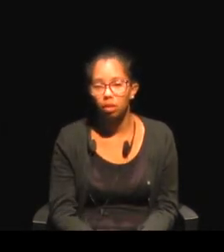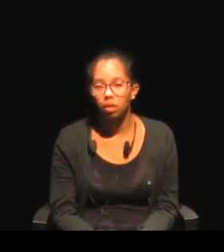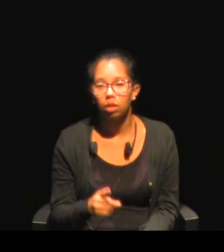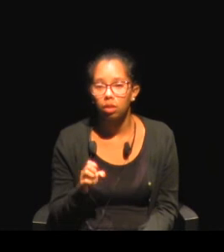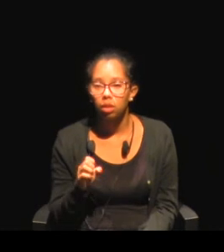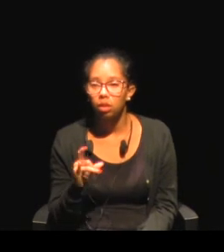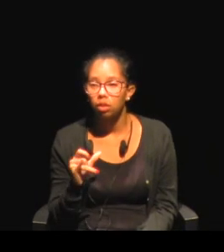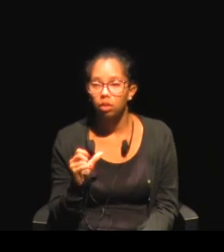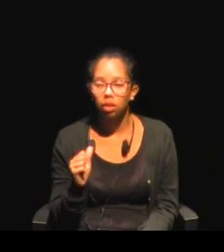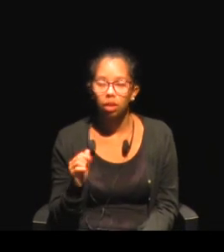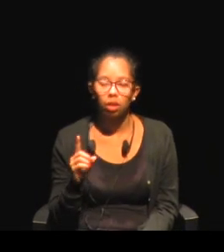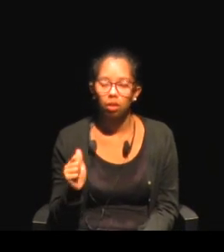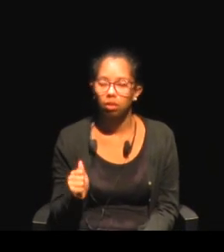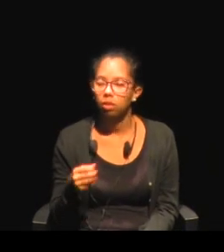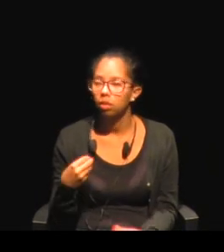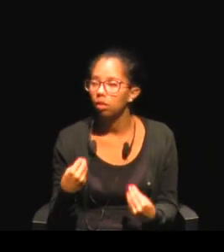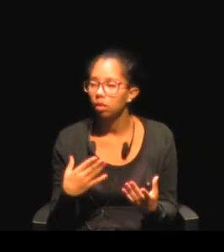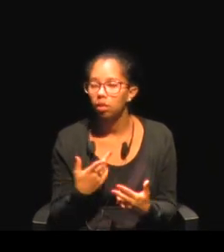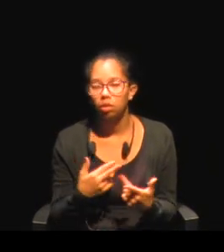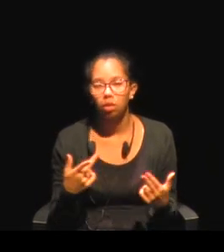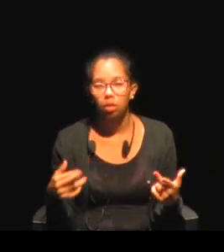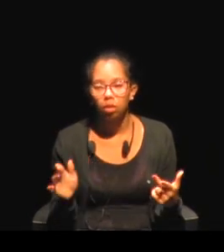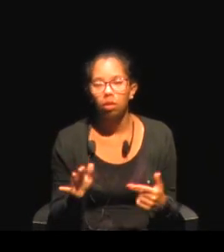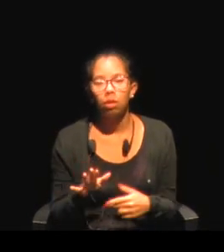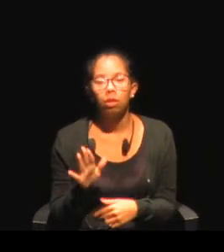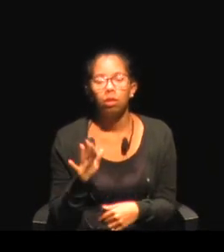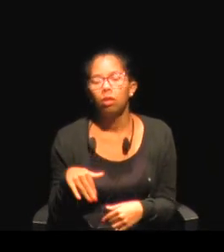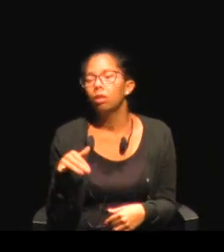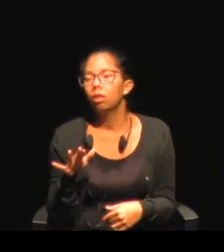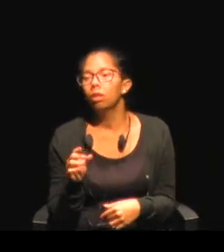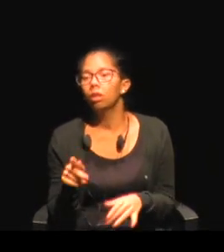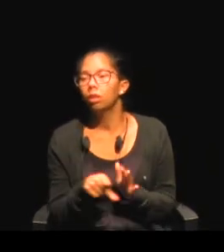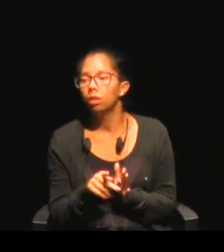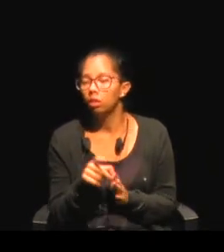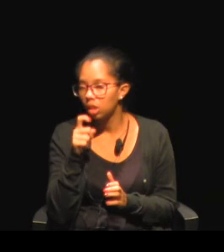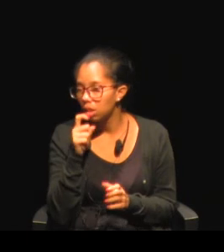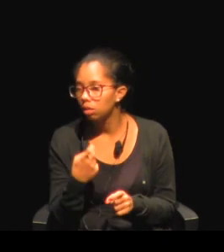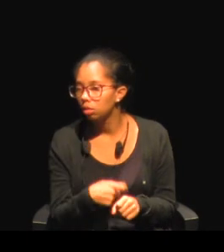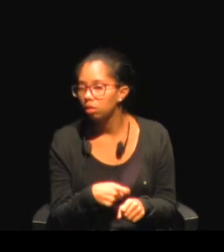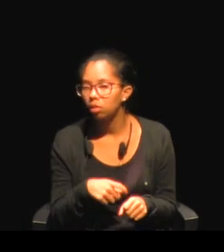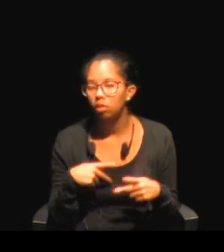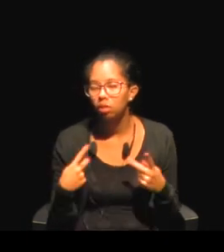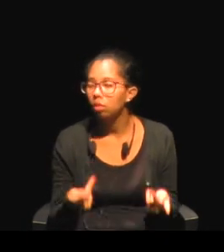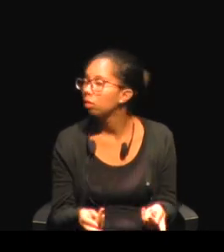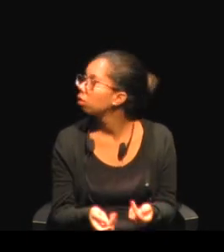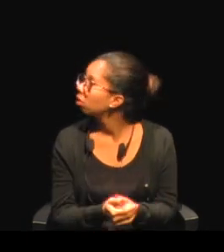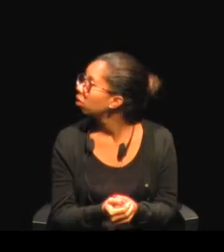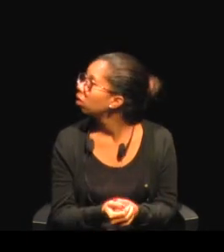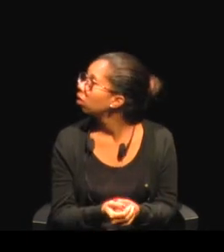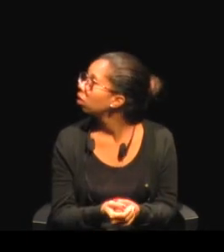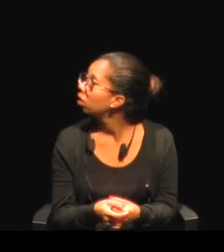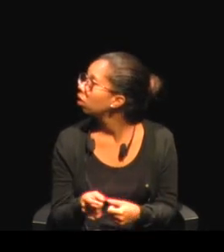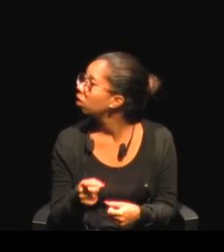desnível daqui para cá, médio, que deu 3 metros, mais ou menos, 3,5 metros. Então, a gente tem um acesso por aqui, por essa rua mais alta,